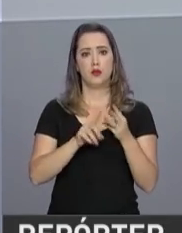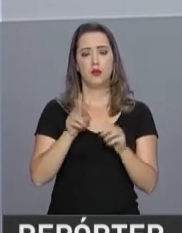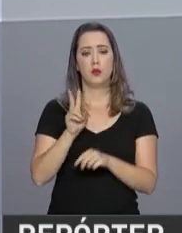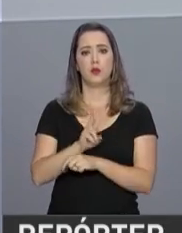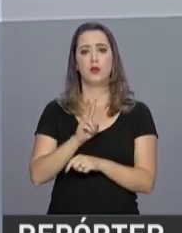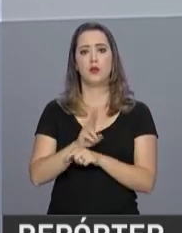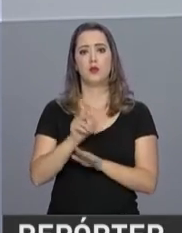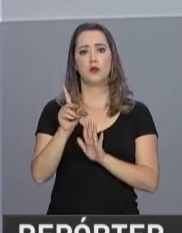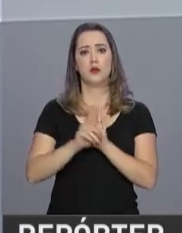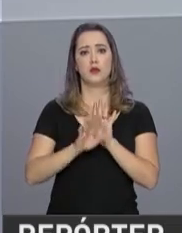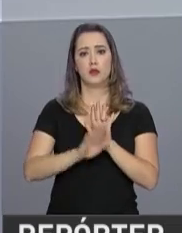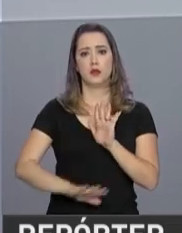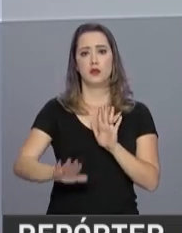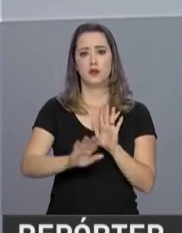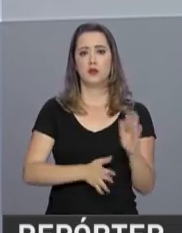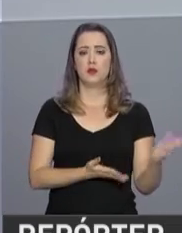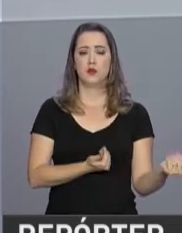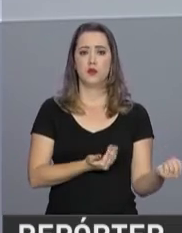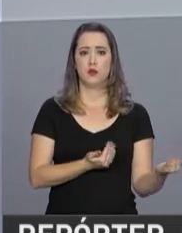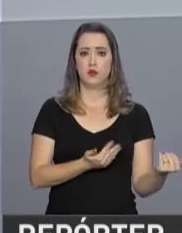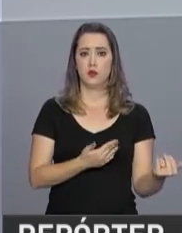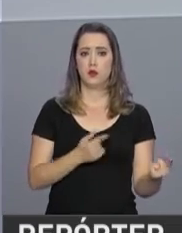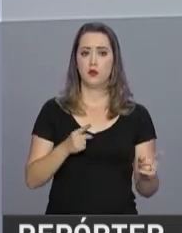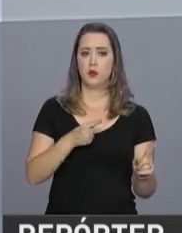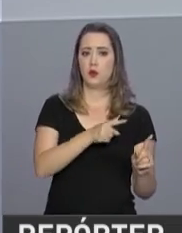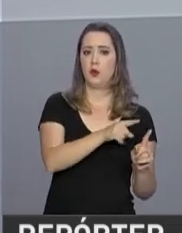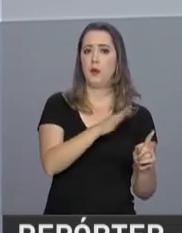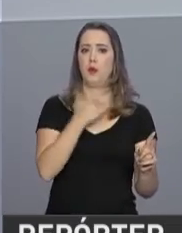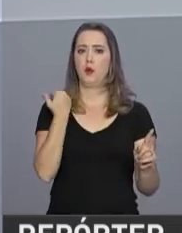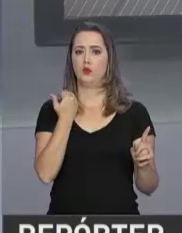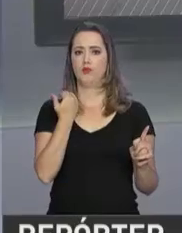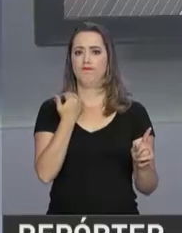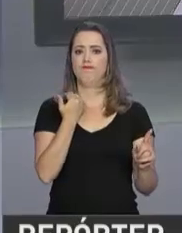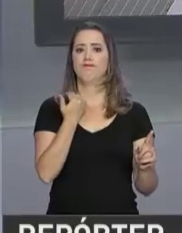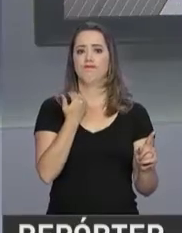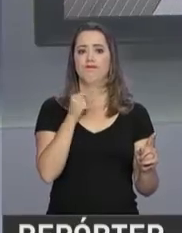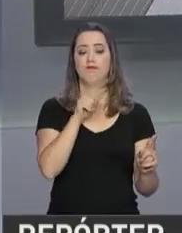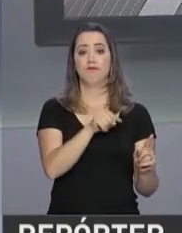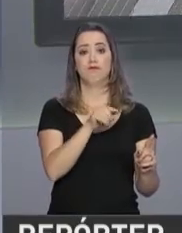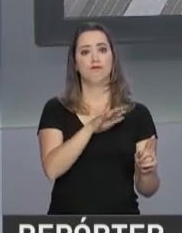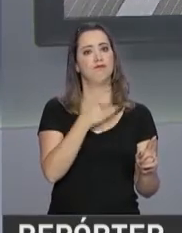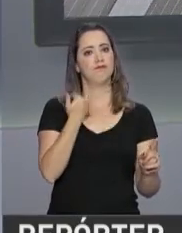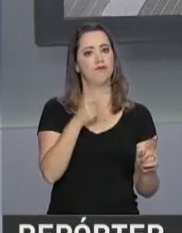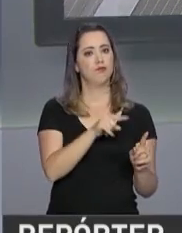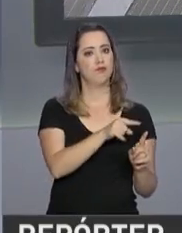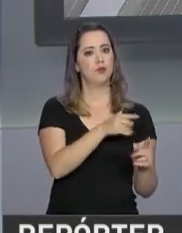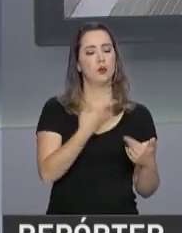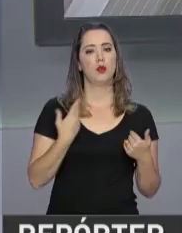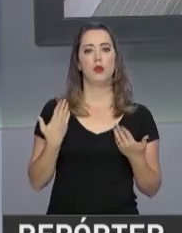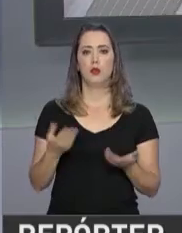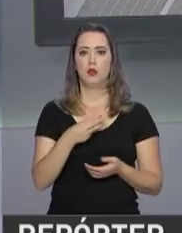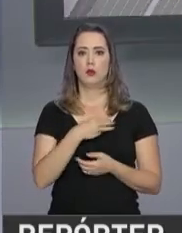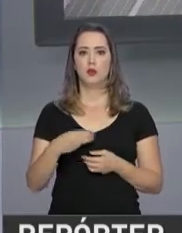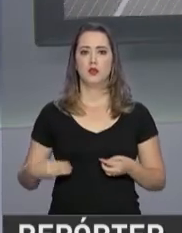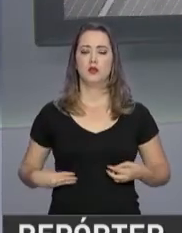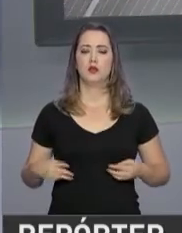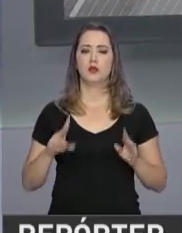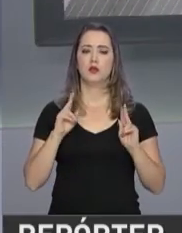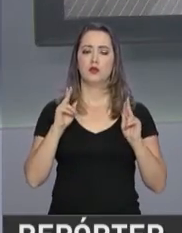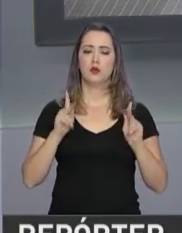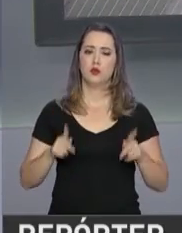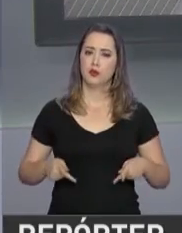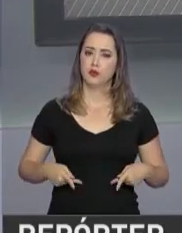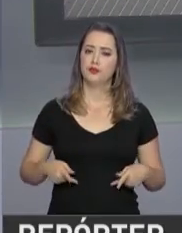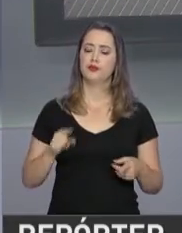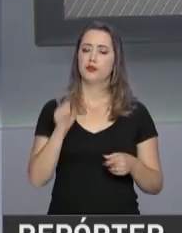proteção a crianças e adolescentes ameaçados de morte para o ministro dos direitos humanos gustavo rocha as pessoas